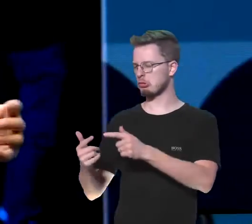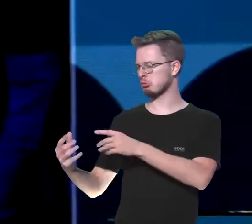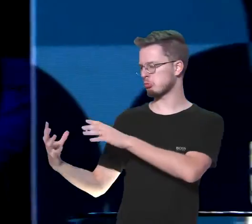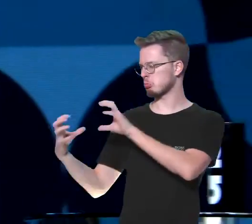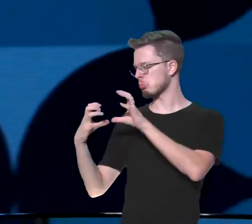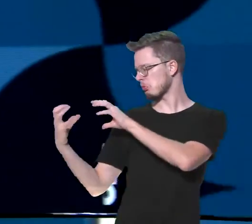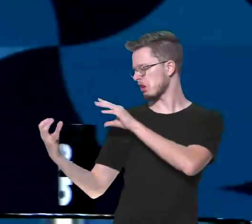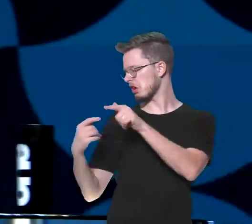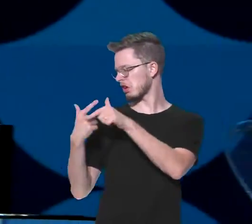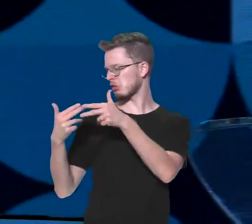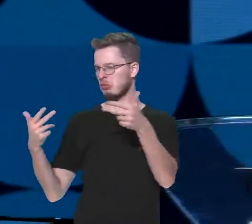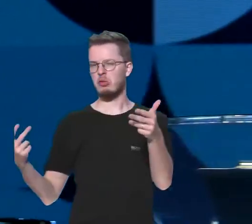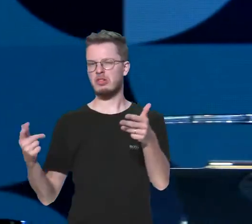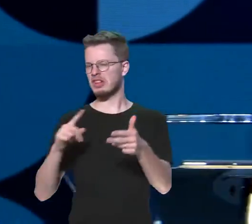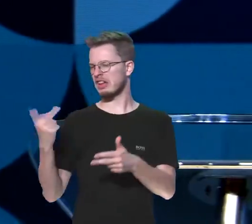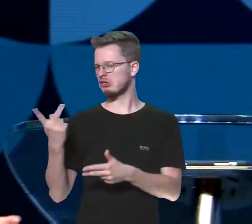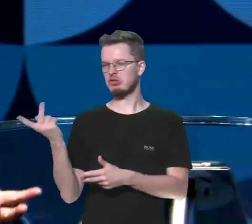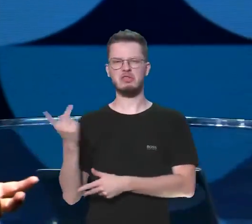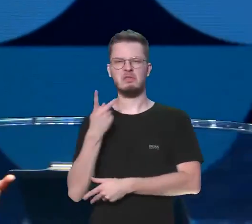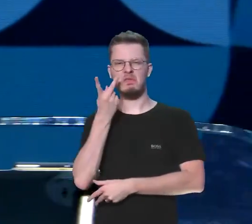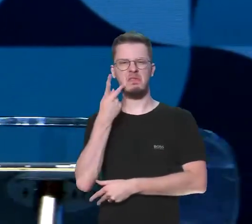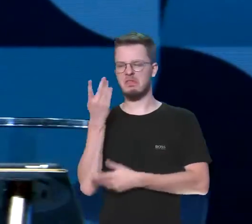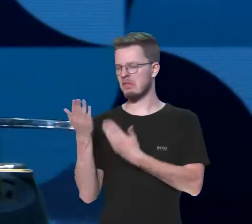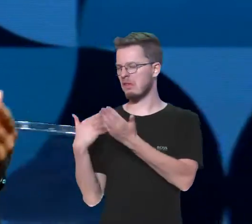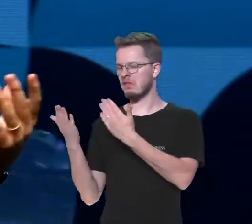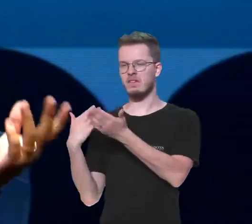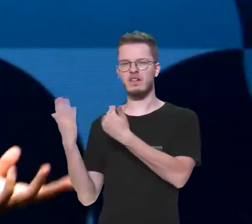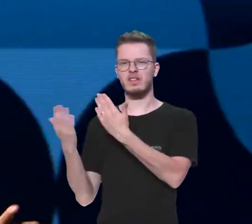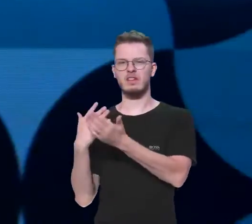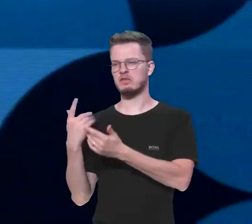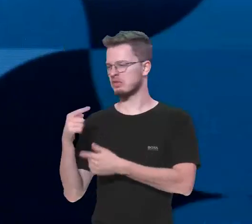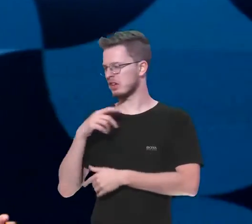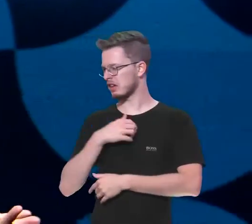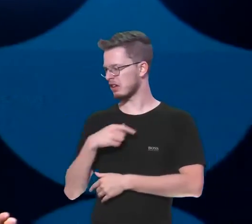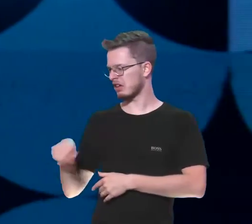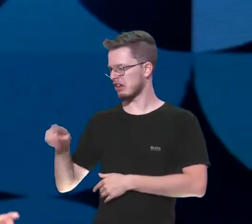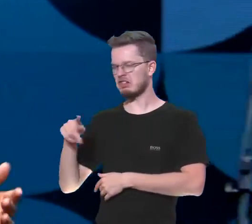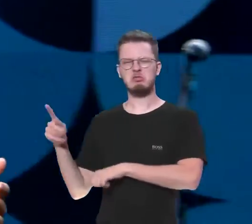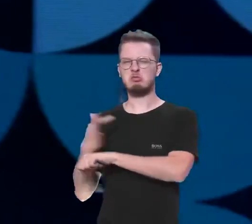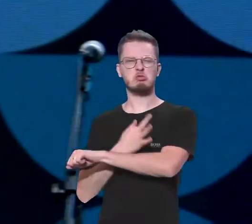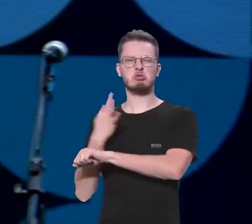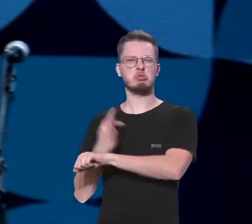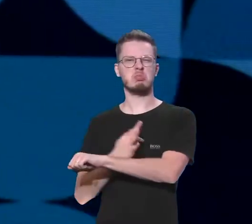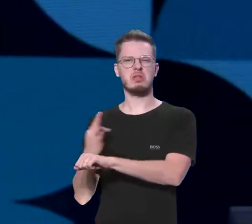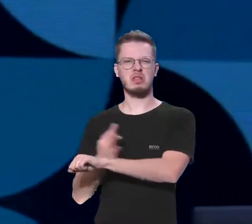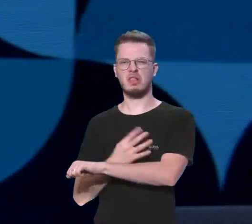disputas, várias questões, eles não se falavam e eles não se suportavam.